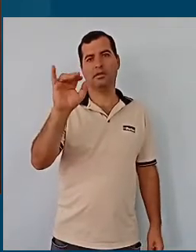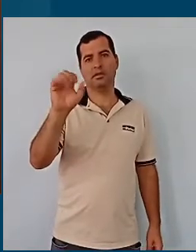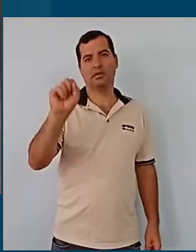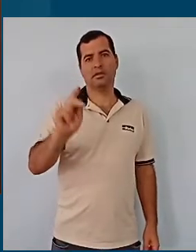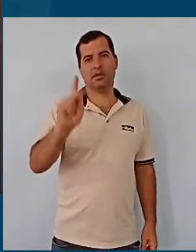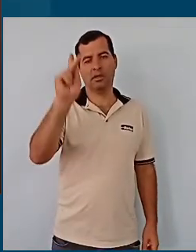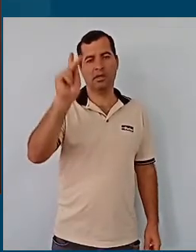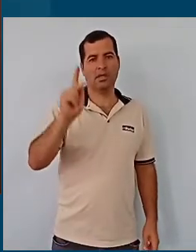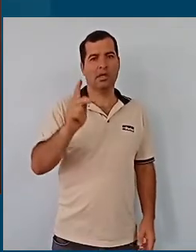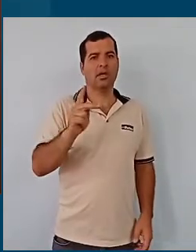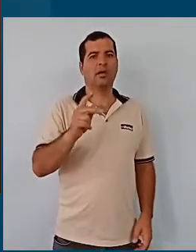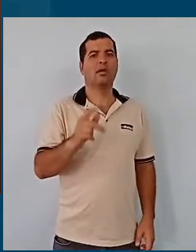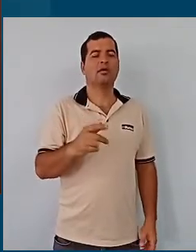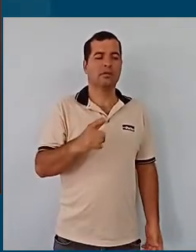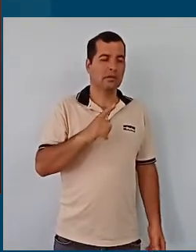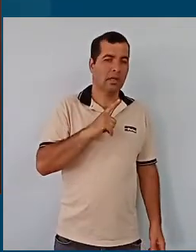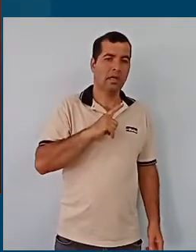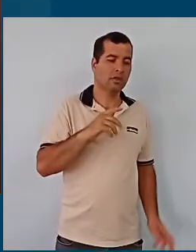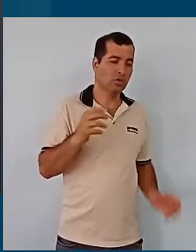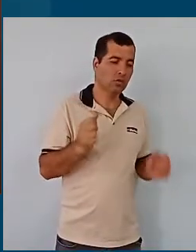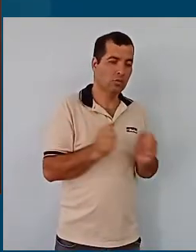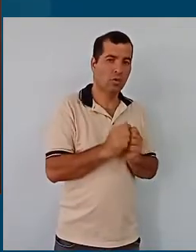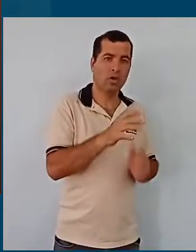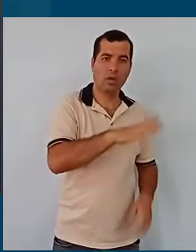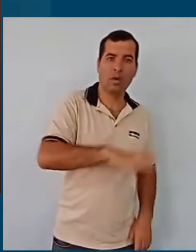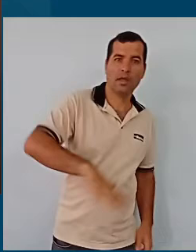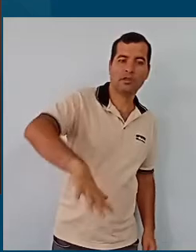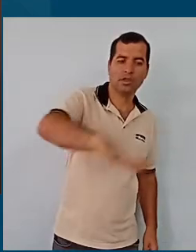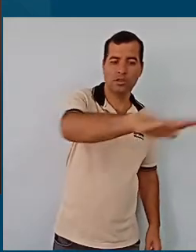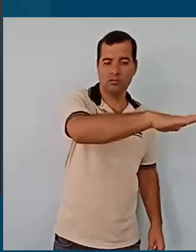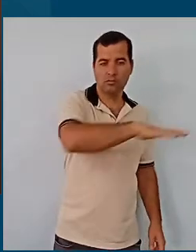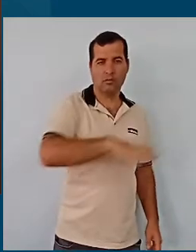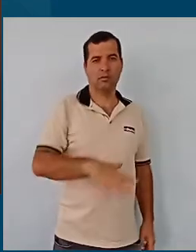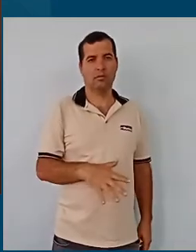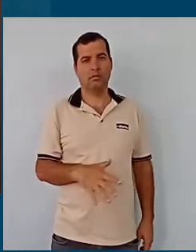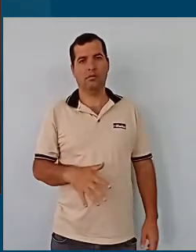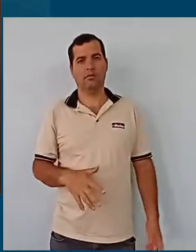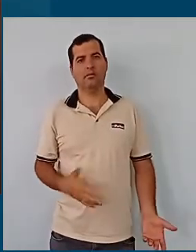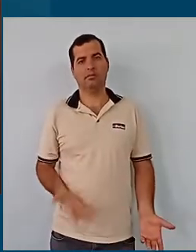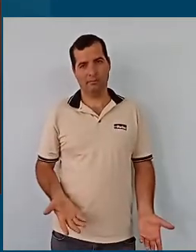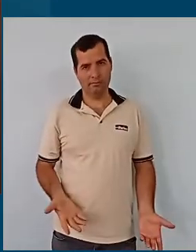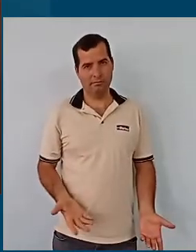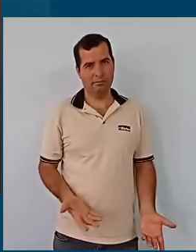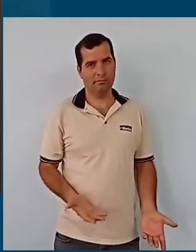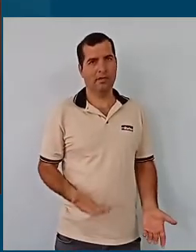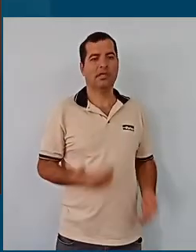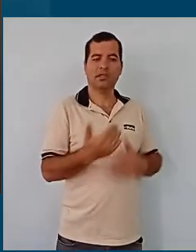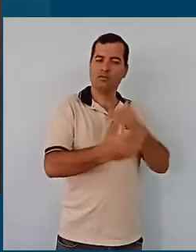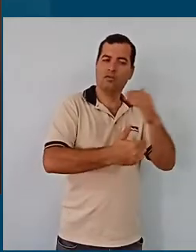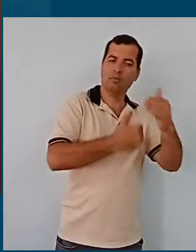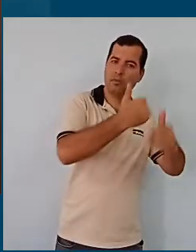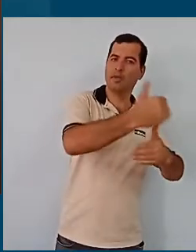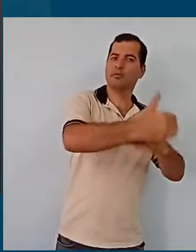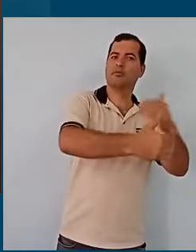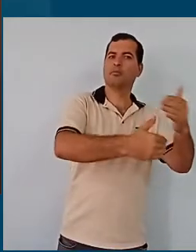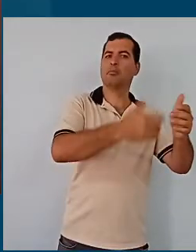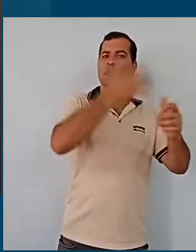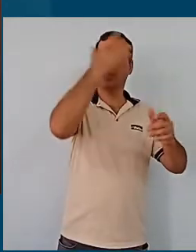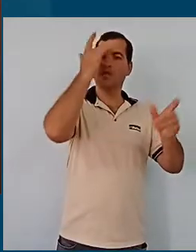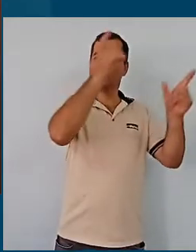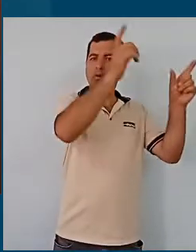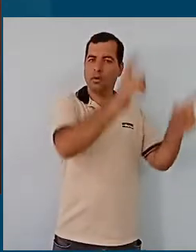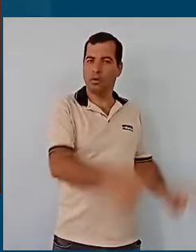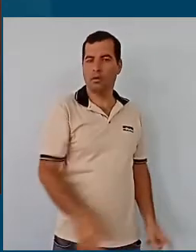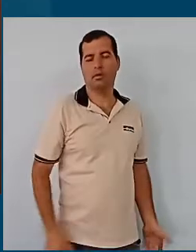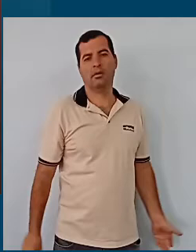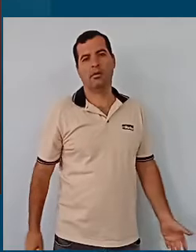um, ela é vivida coletivamente, né? Isso que ele anuncia na Lei Genética Geral do Desenvolvimento Humano.